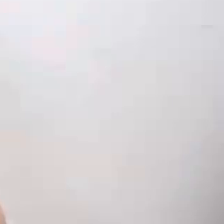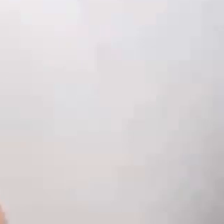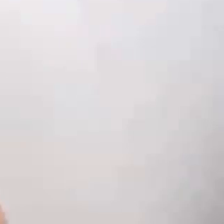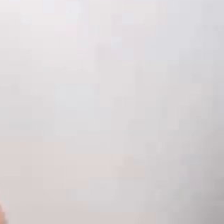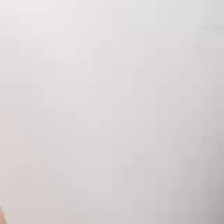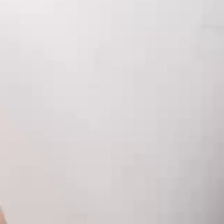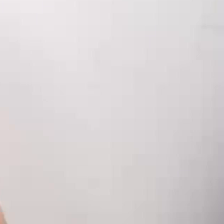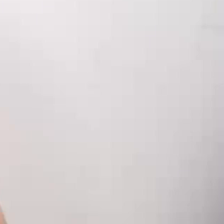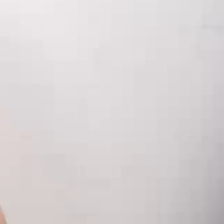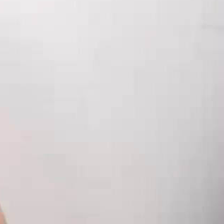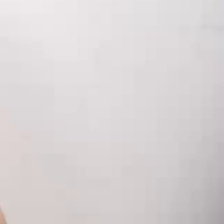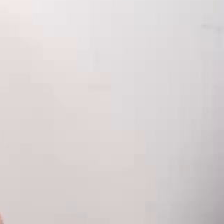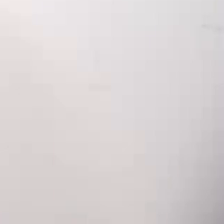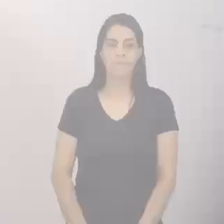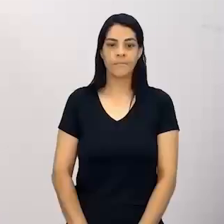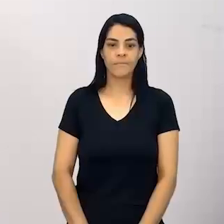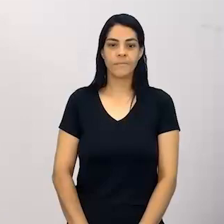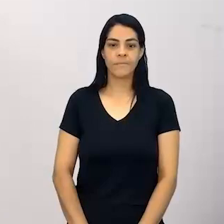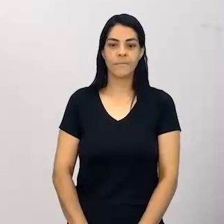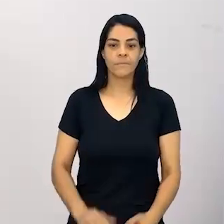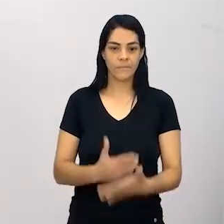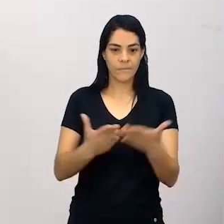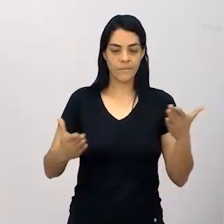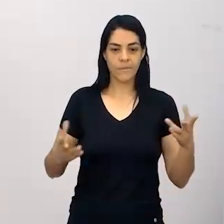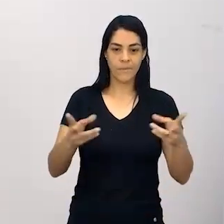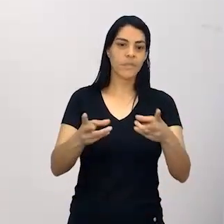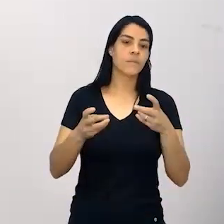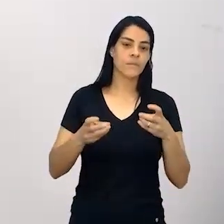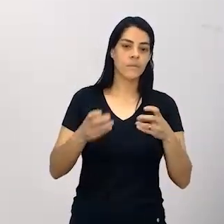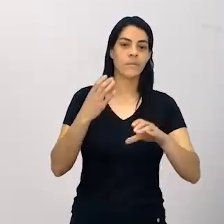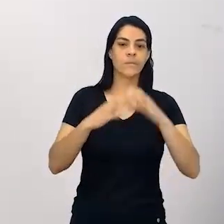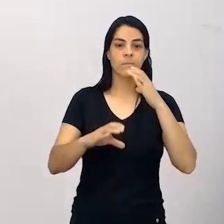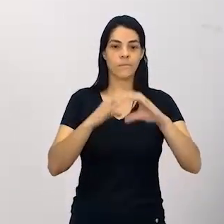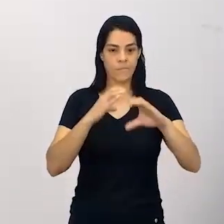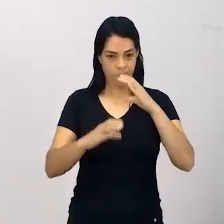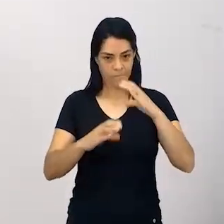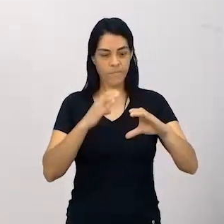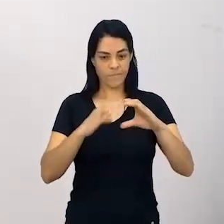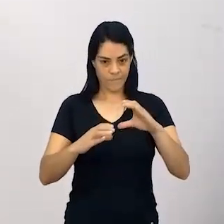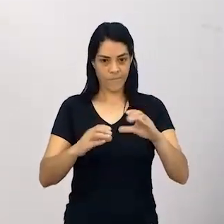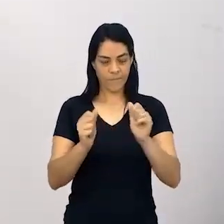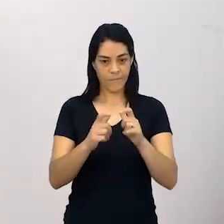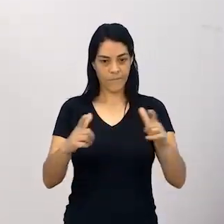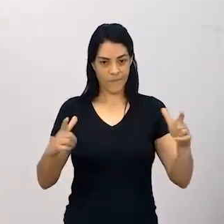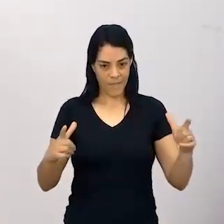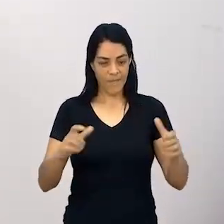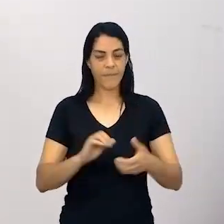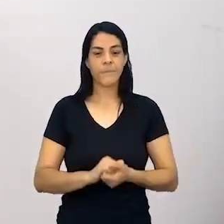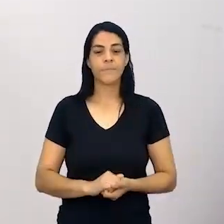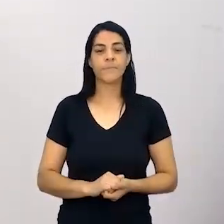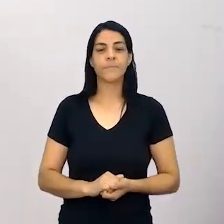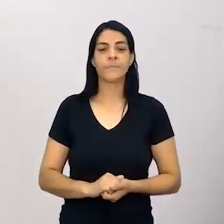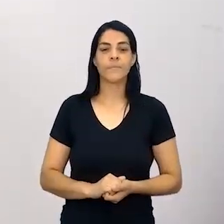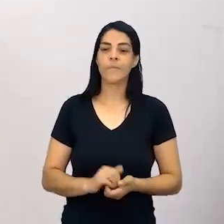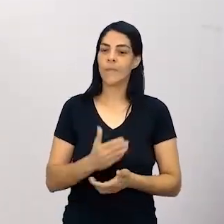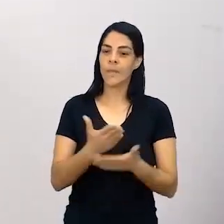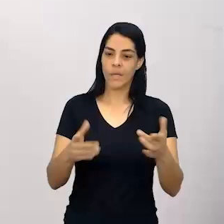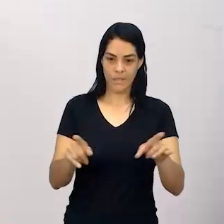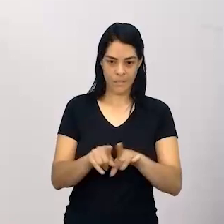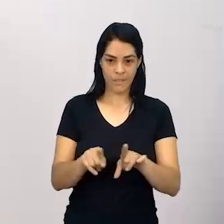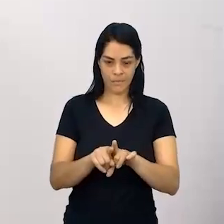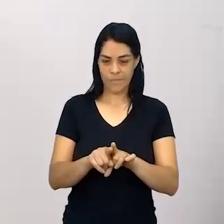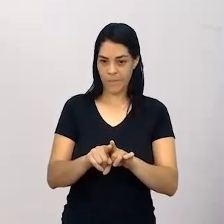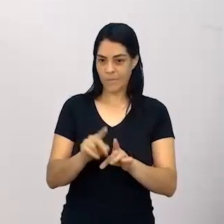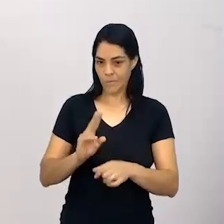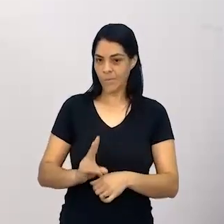Daniel, que bacana. A gente viu aí um pouquinho da comunicação alternativa e ampliada, né? Nós também vamos